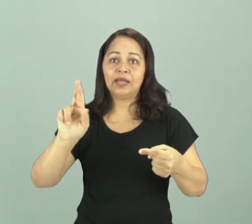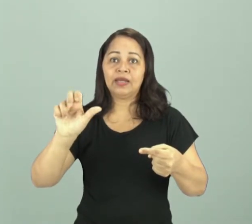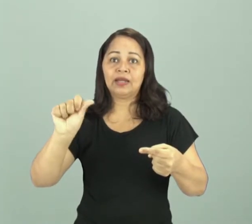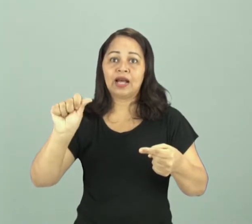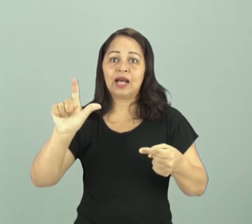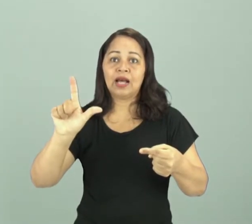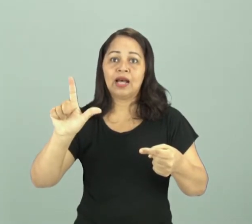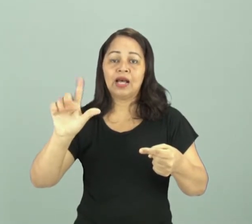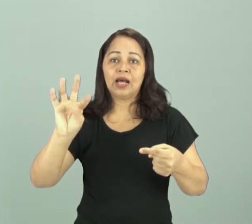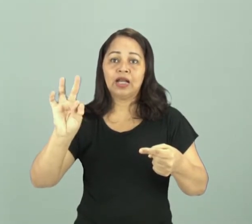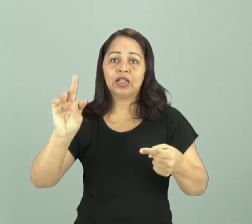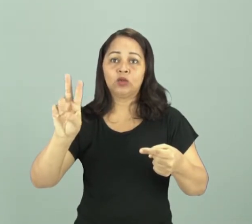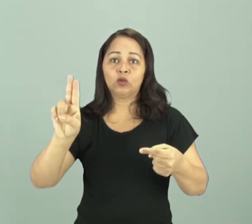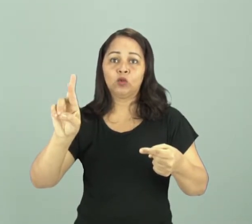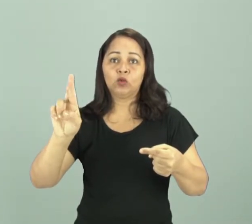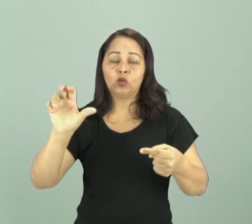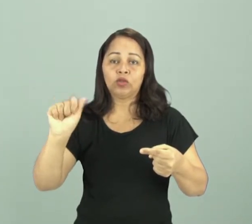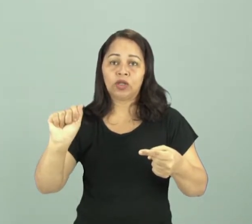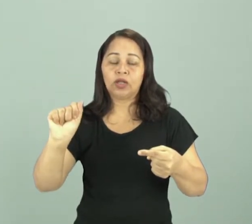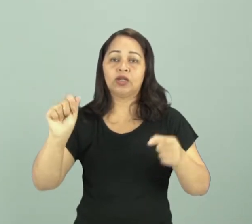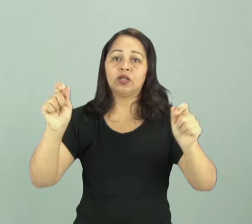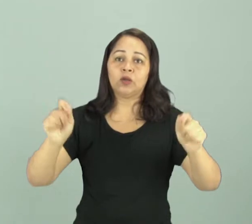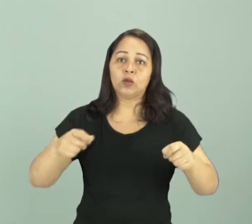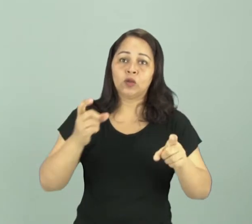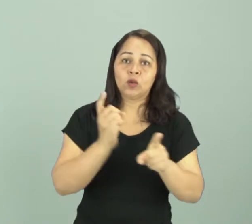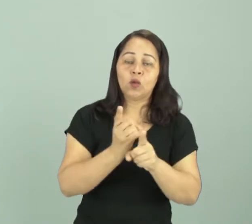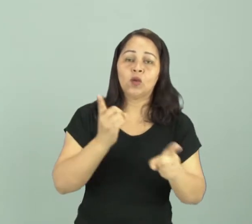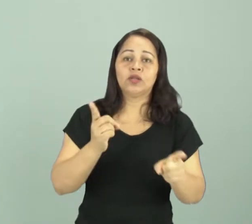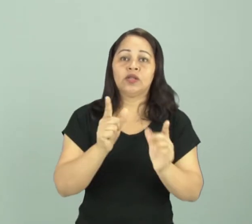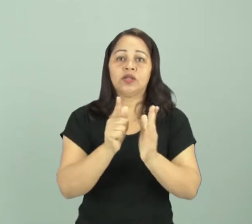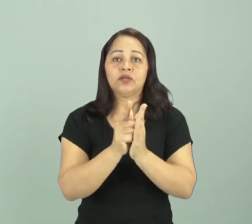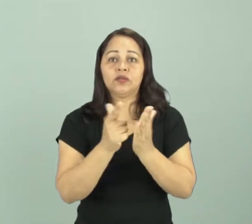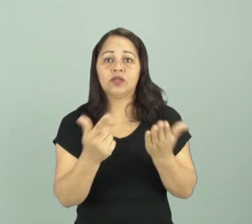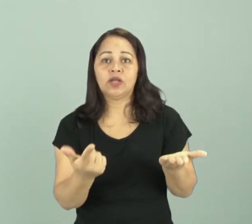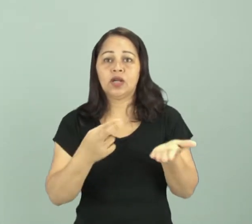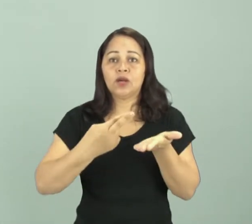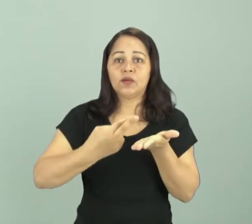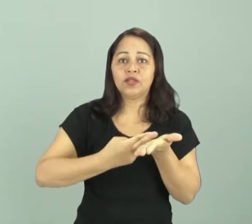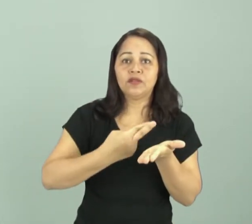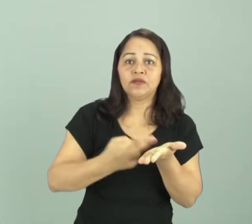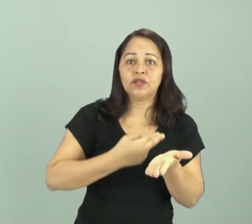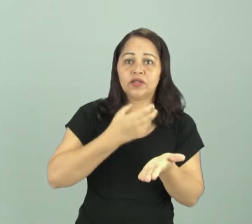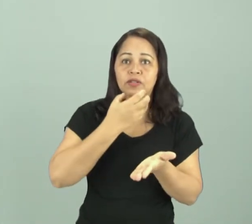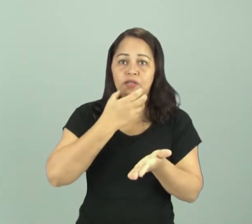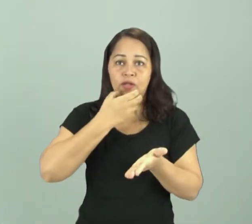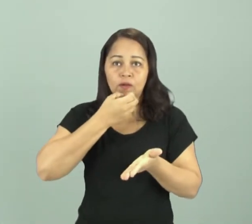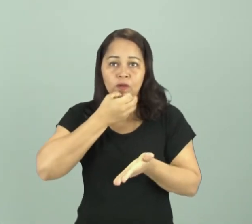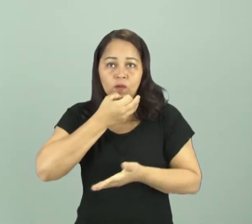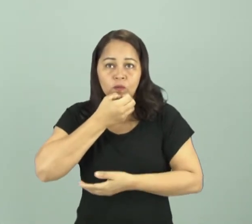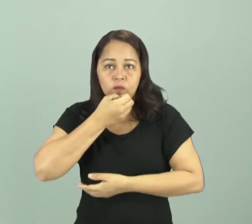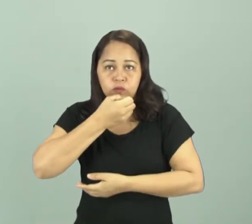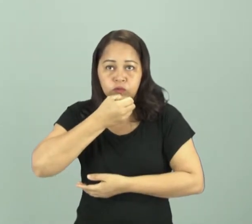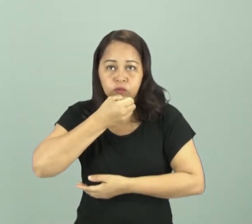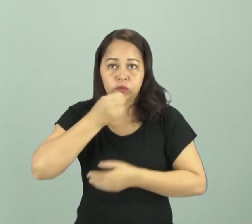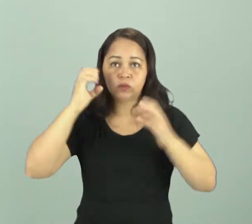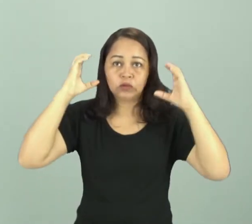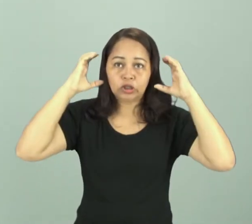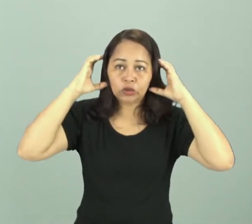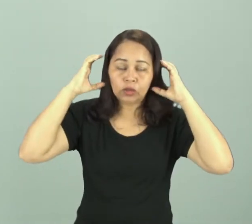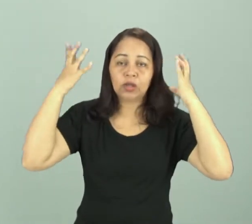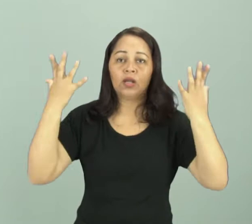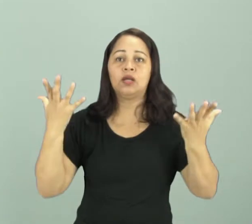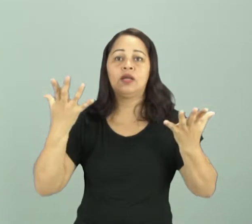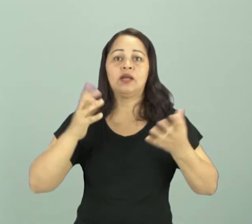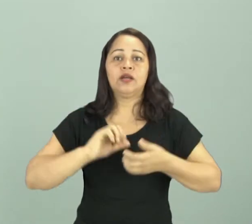meios como revistas, jornais, rádio, tá? E tem como objetivo realizar